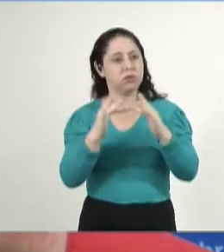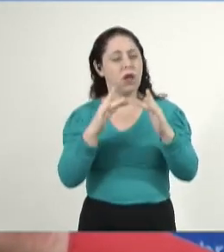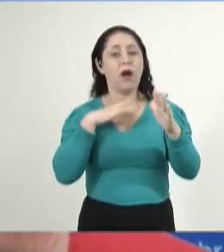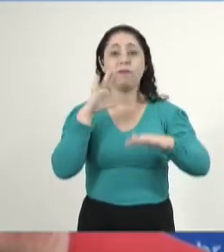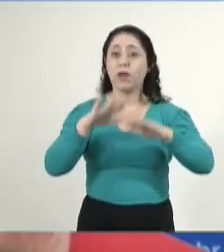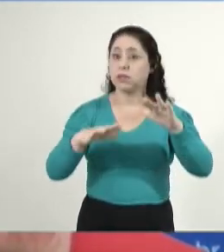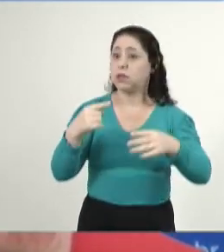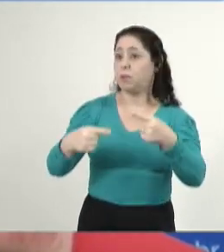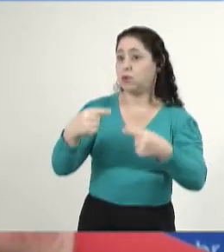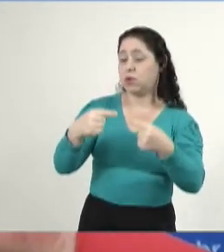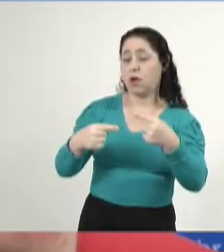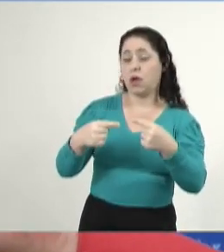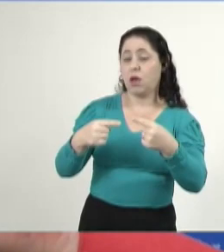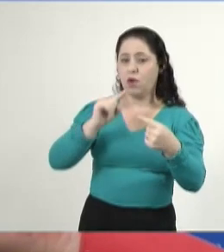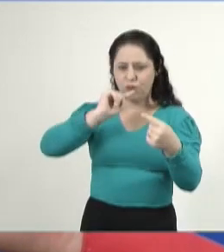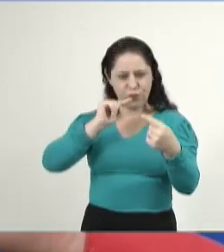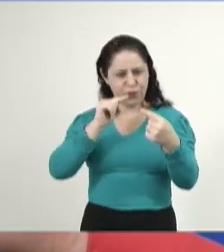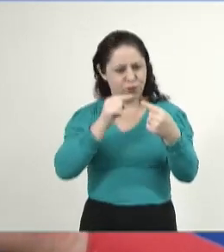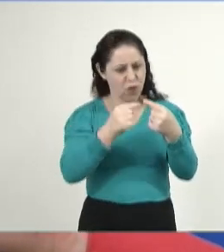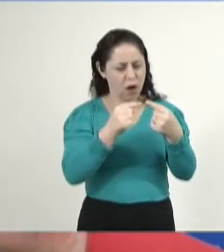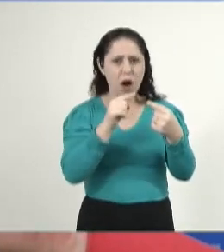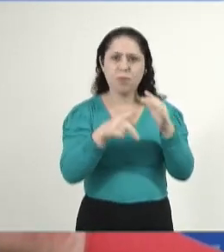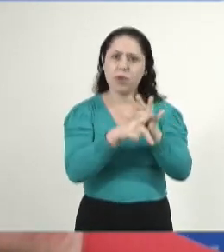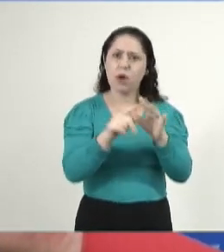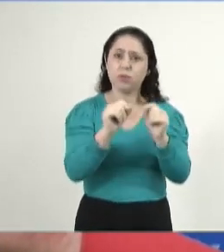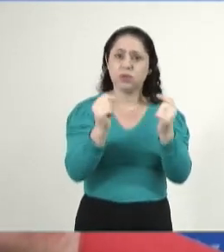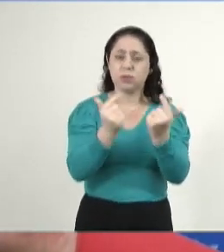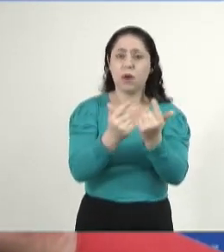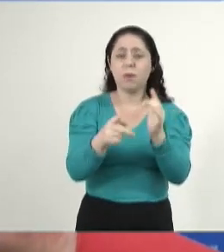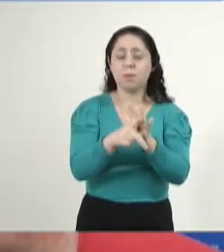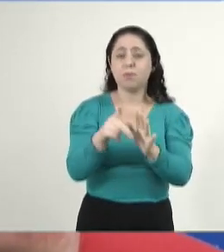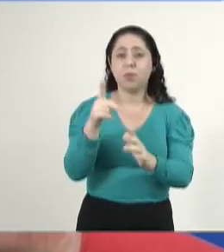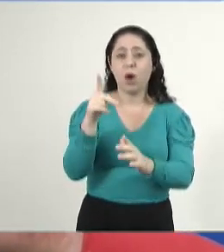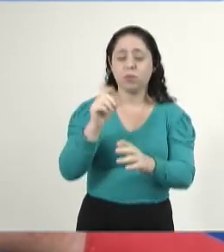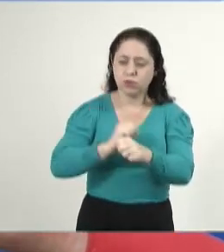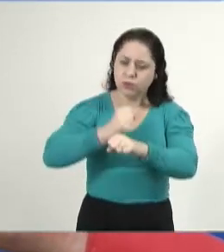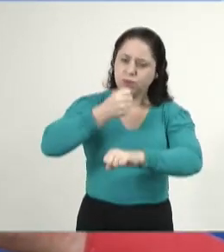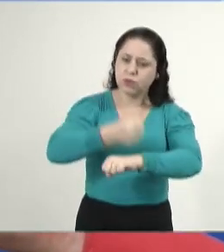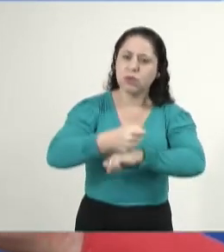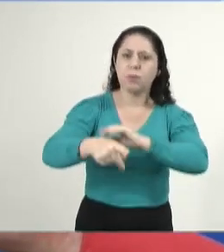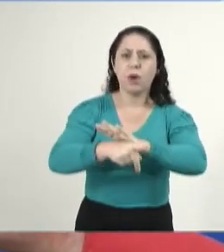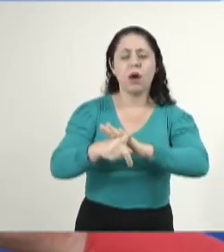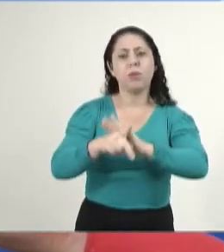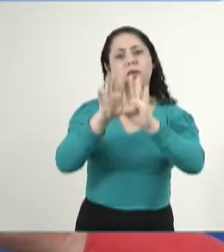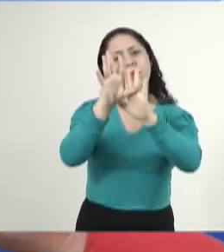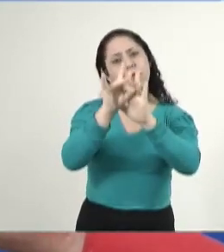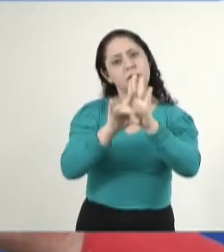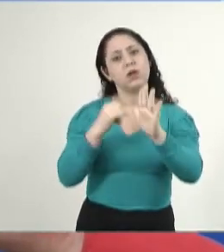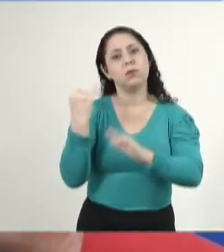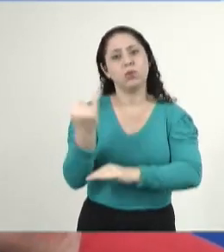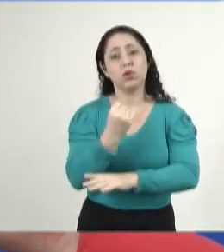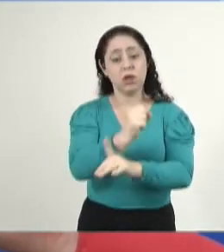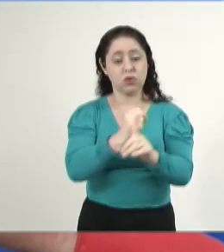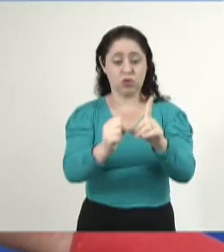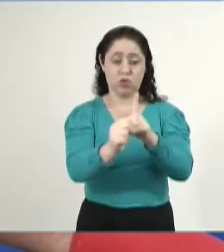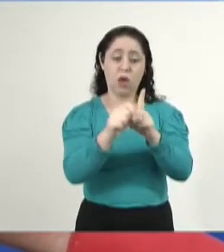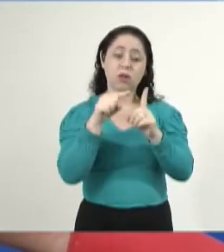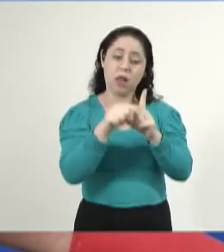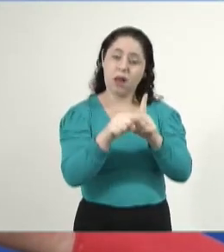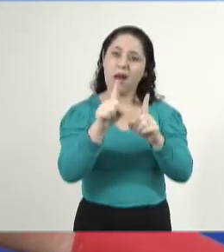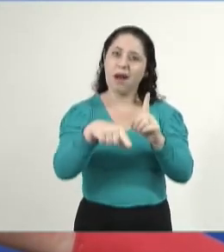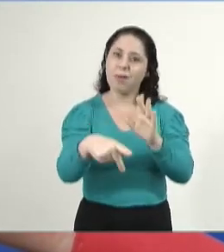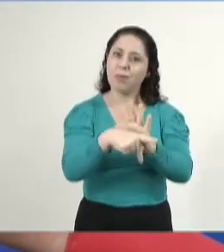importantes nós temos que fazer, e focar a Assembleia Legislativa, os nossos esforços para definir aquilo que é importante para a sociedade. Então